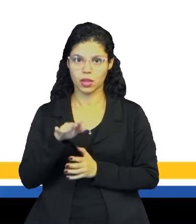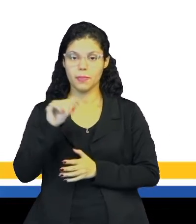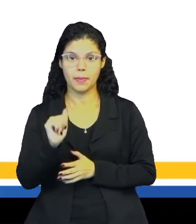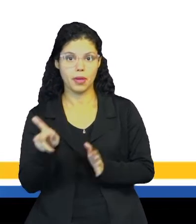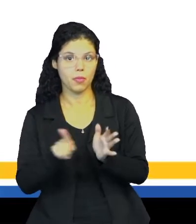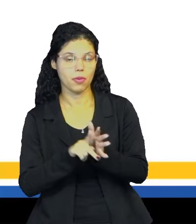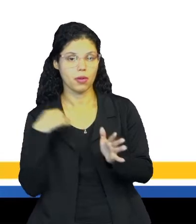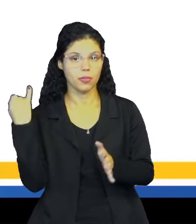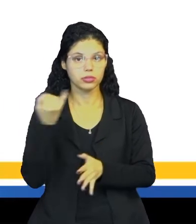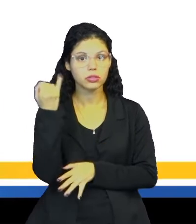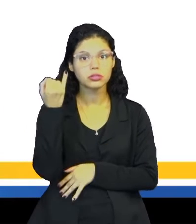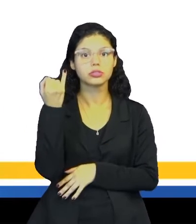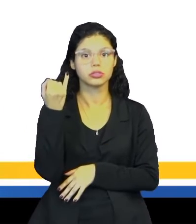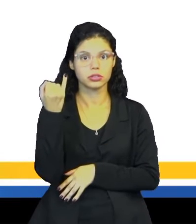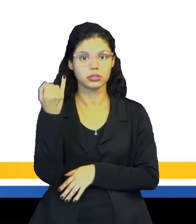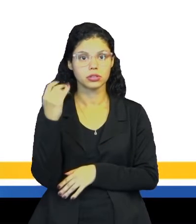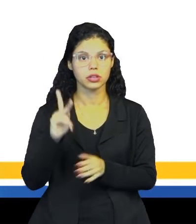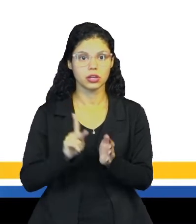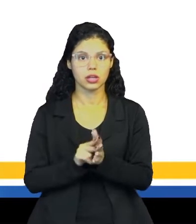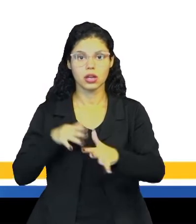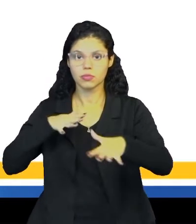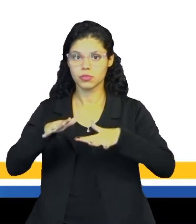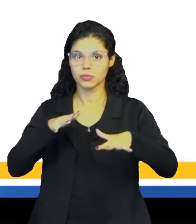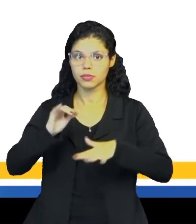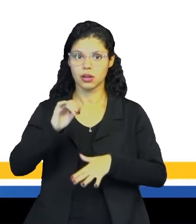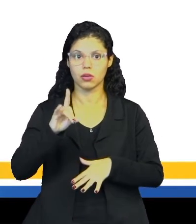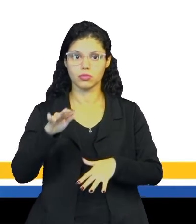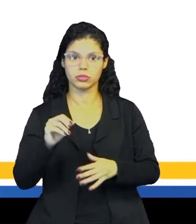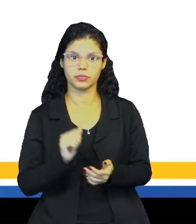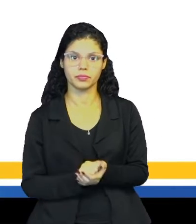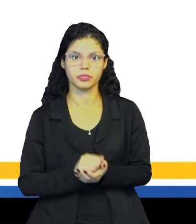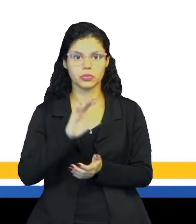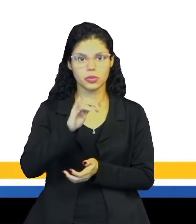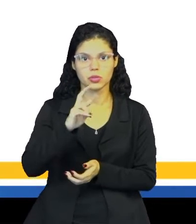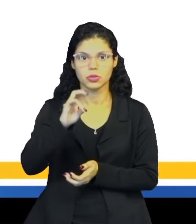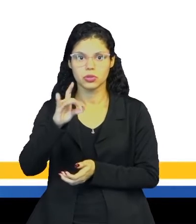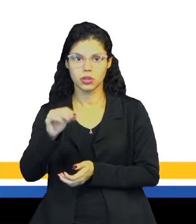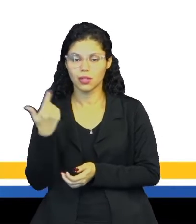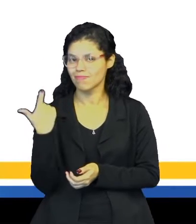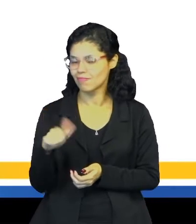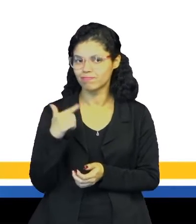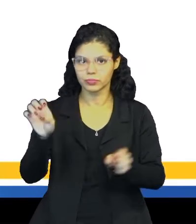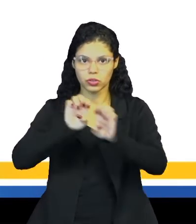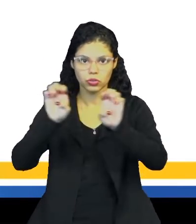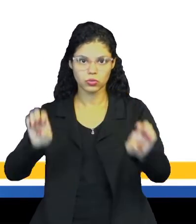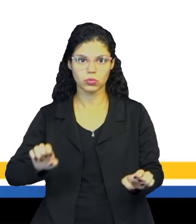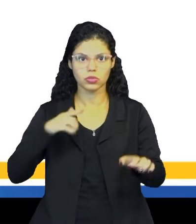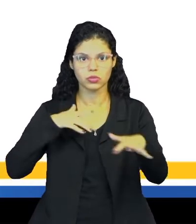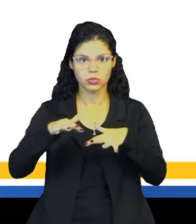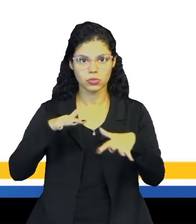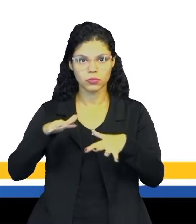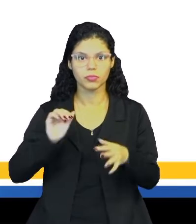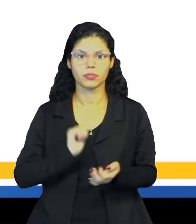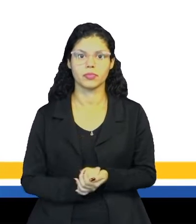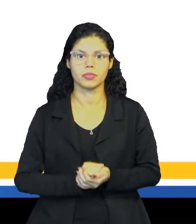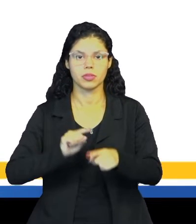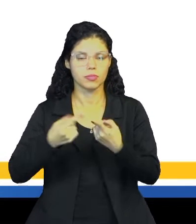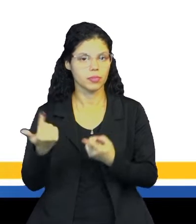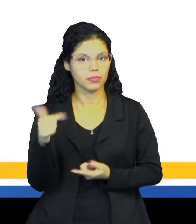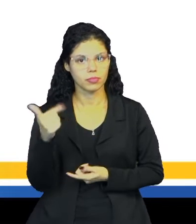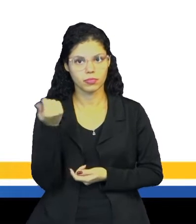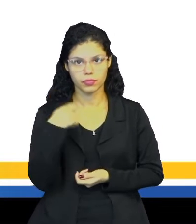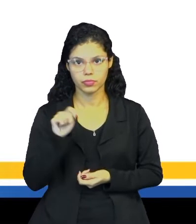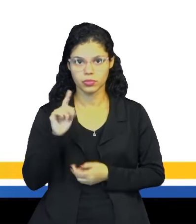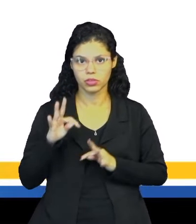tem principalmente a função de usar pseudópodes para a locomoção. Os esporozoários não têm uma estrutura de locomoção, portanto não se